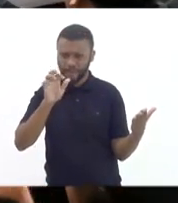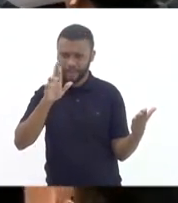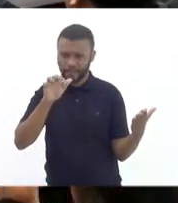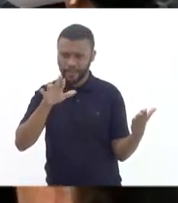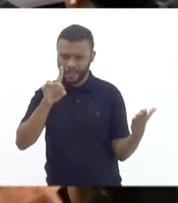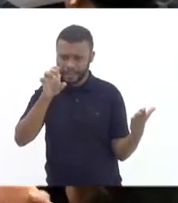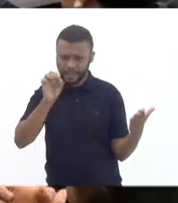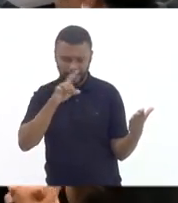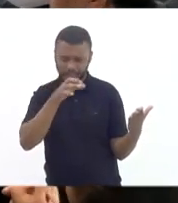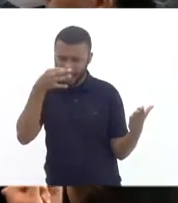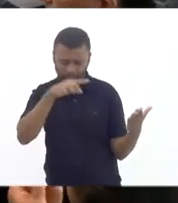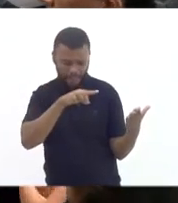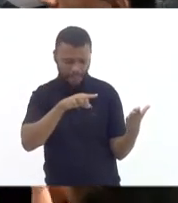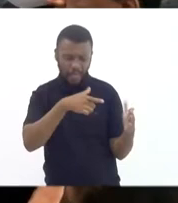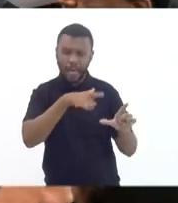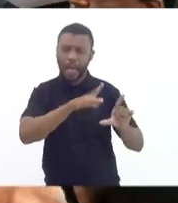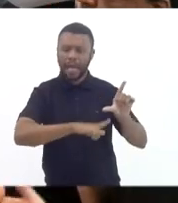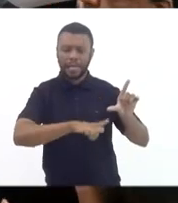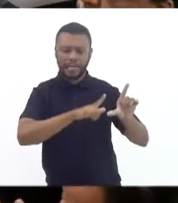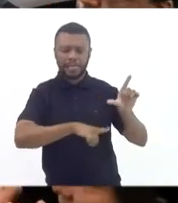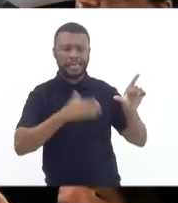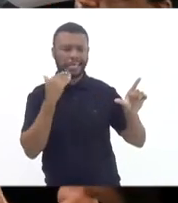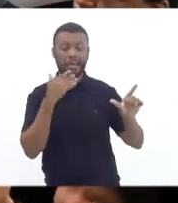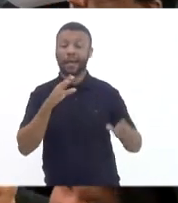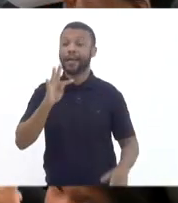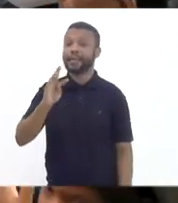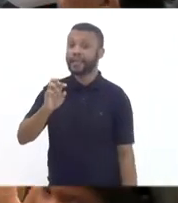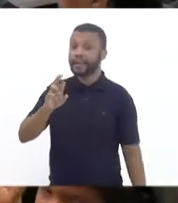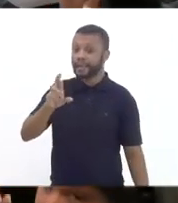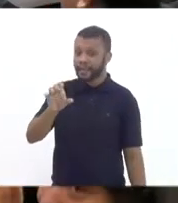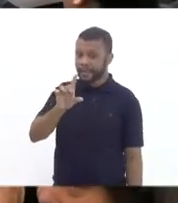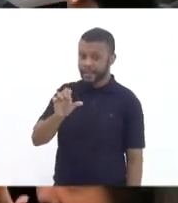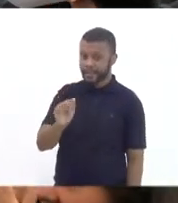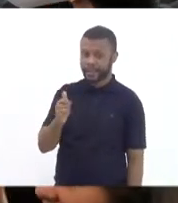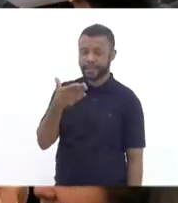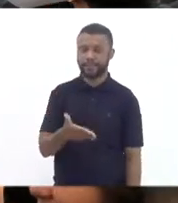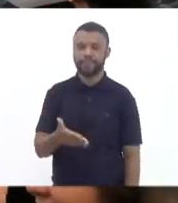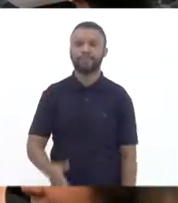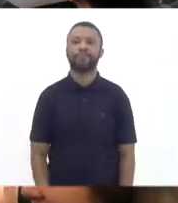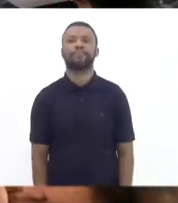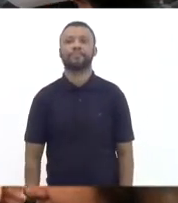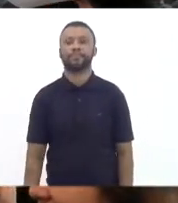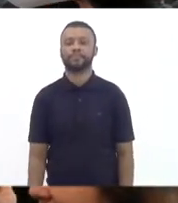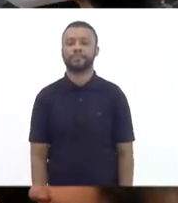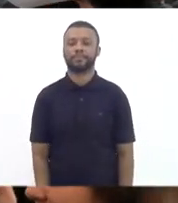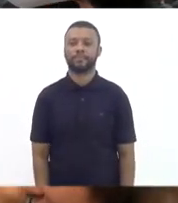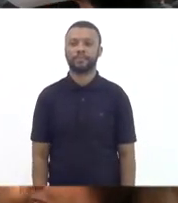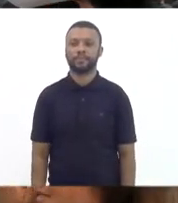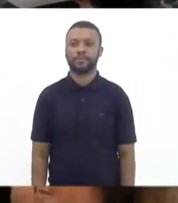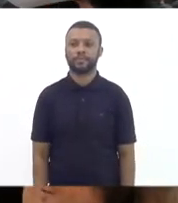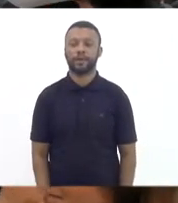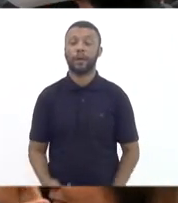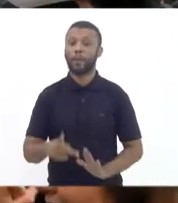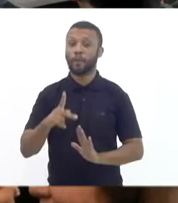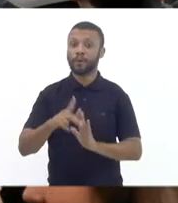A letra você me ajudou muito. É Tereza? Dona Tereza Fernandes, projeto Salvando